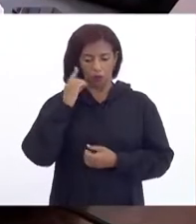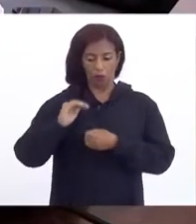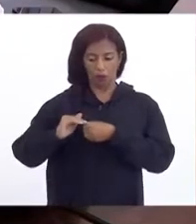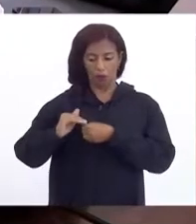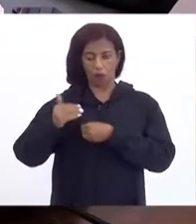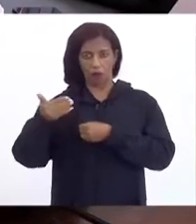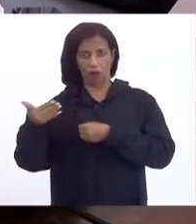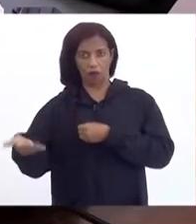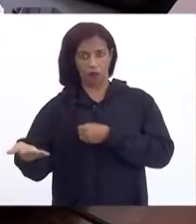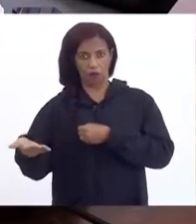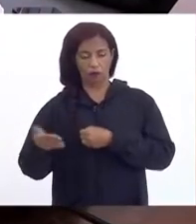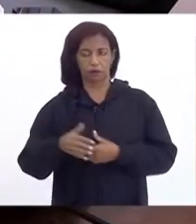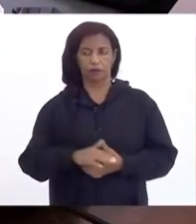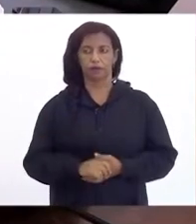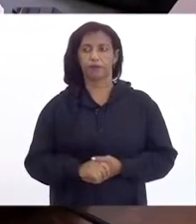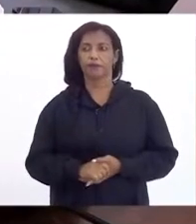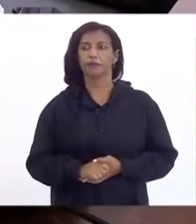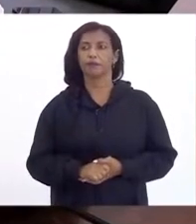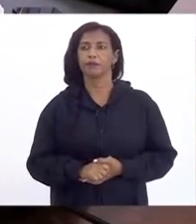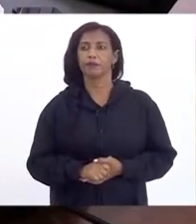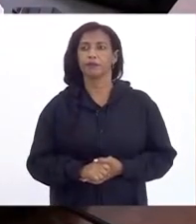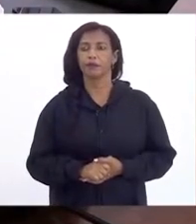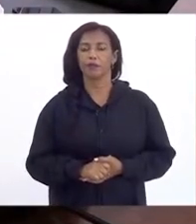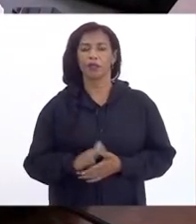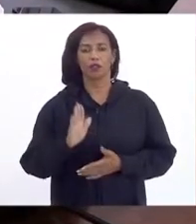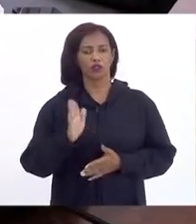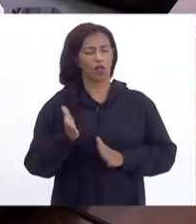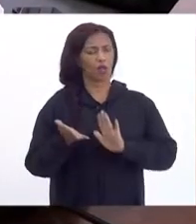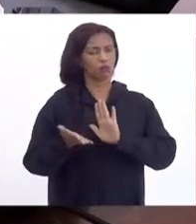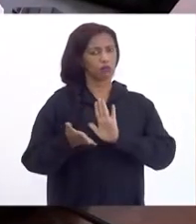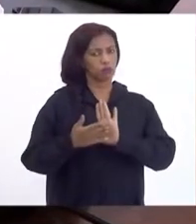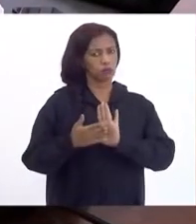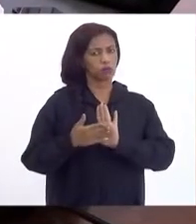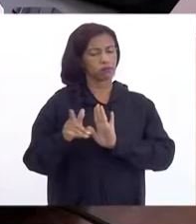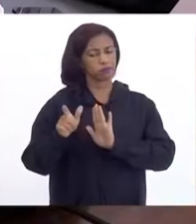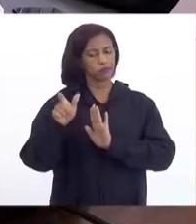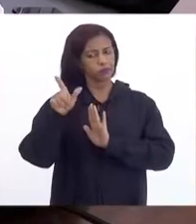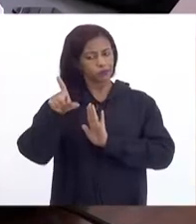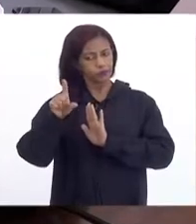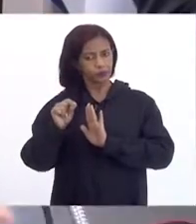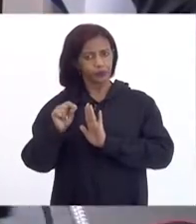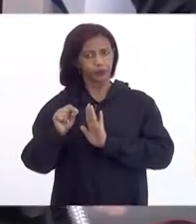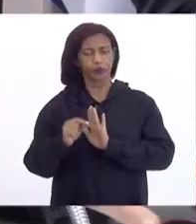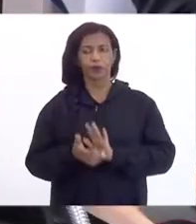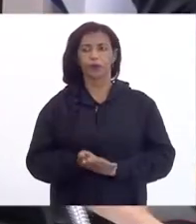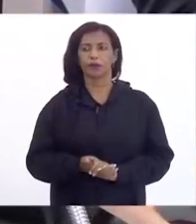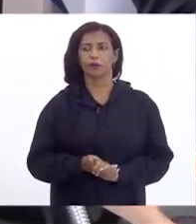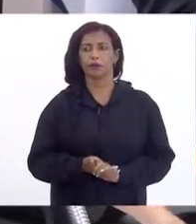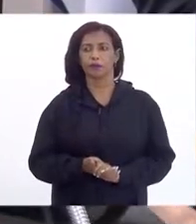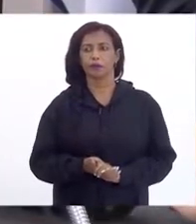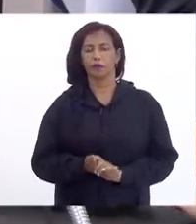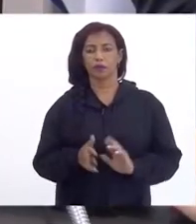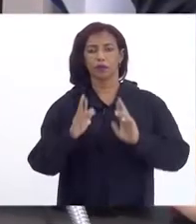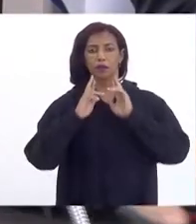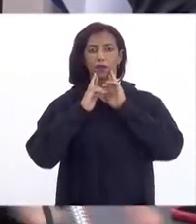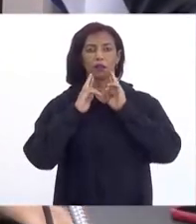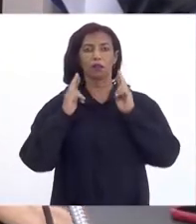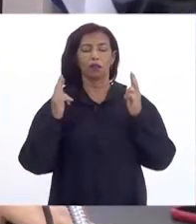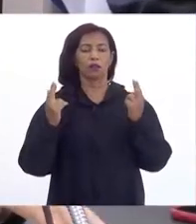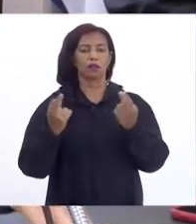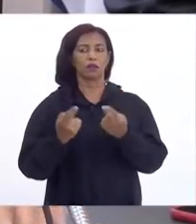externo à comissão, já proposto em uma reunião